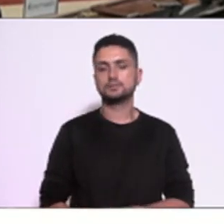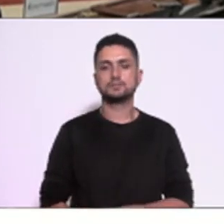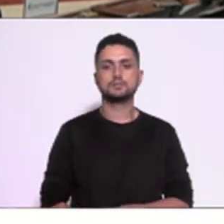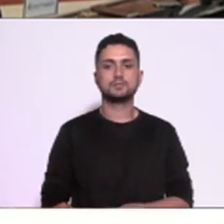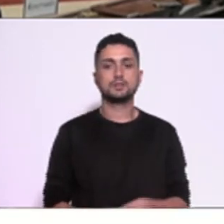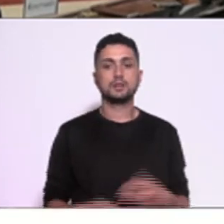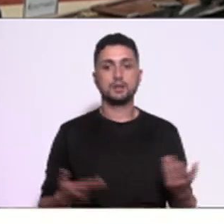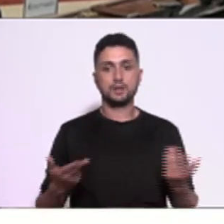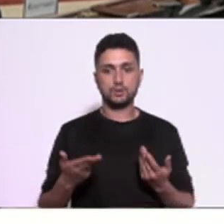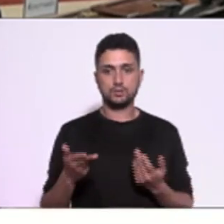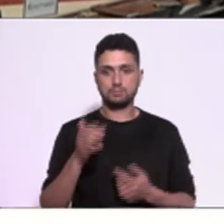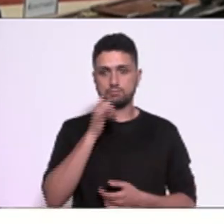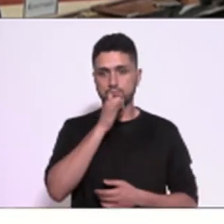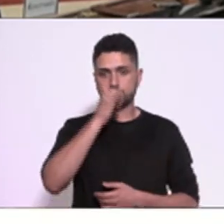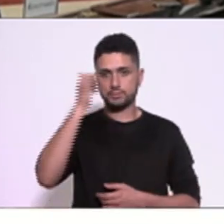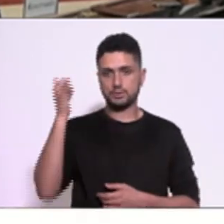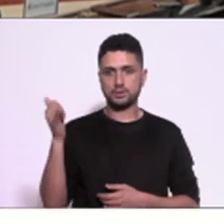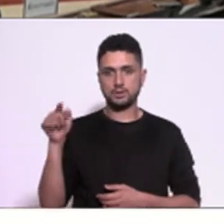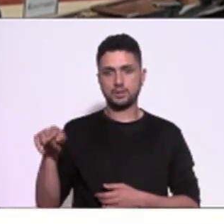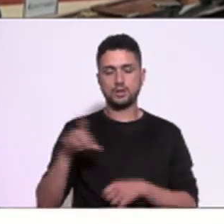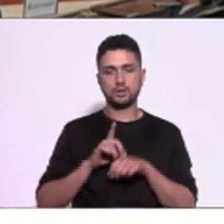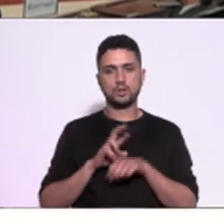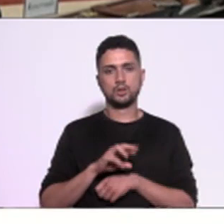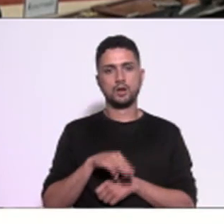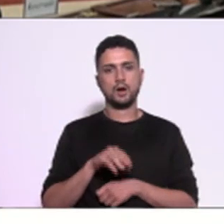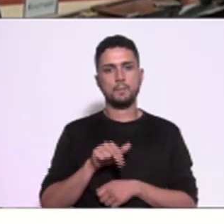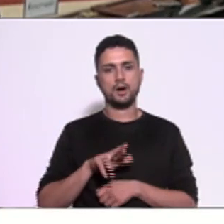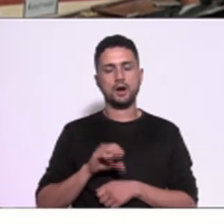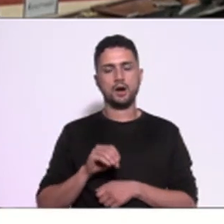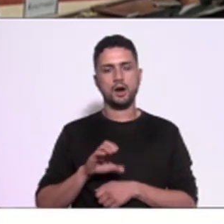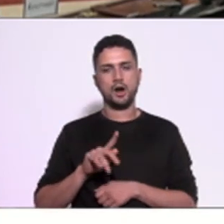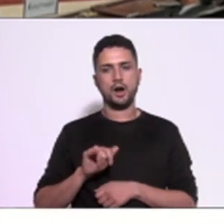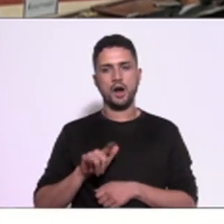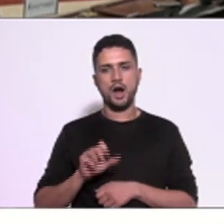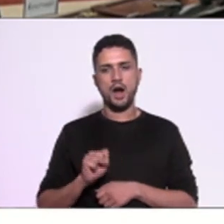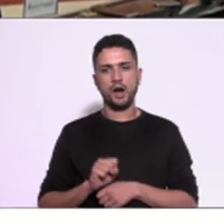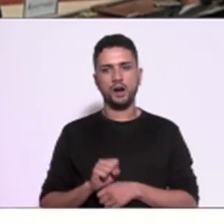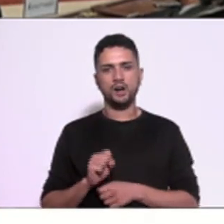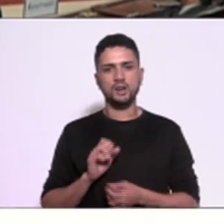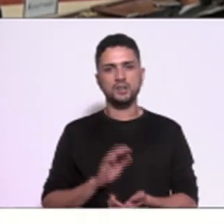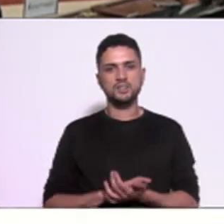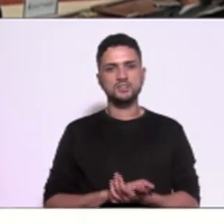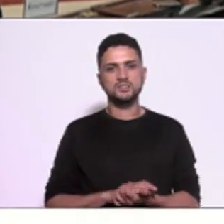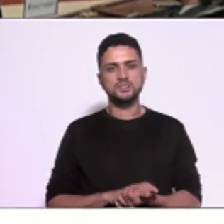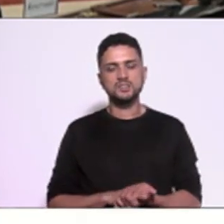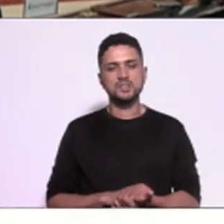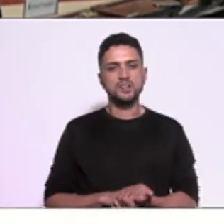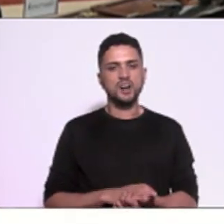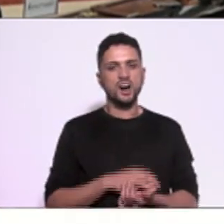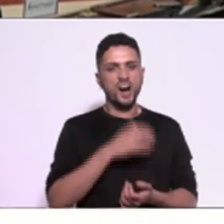Passo a palavra ao doutor Mário Chagas. Passar o microfone para ele, por favor.